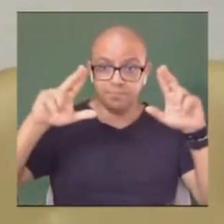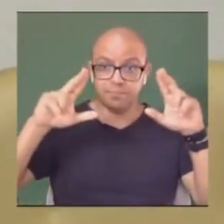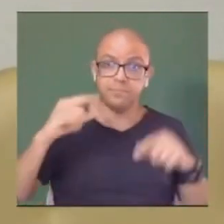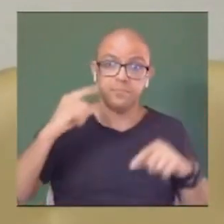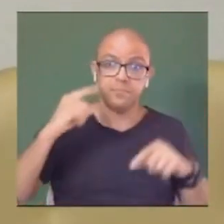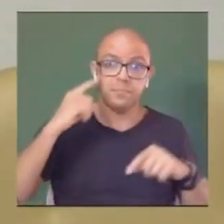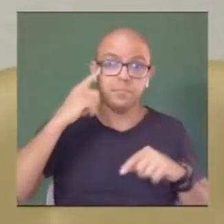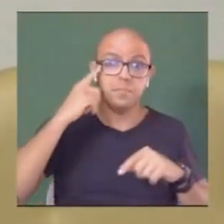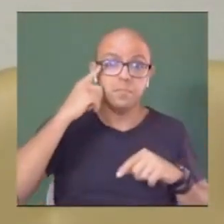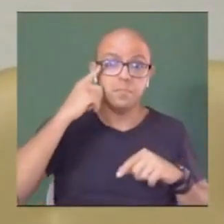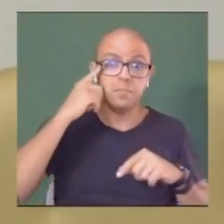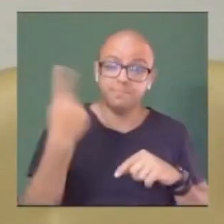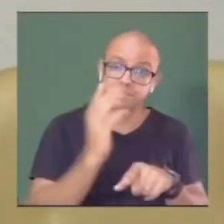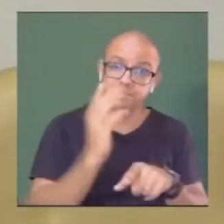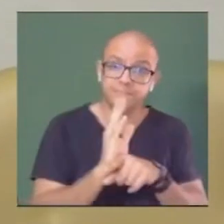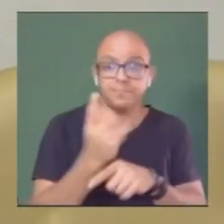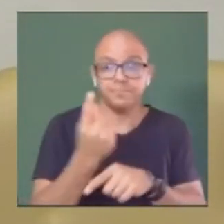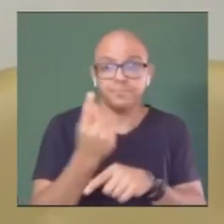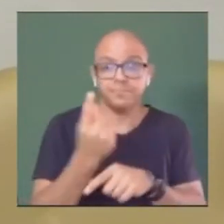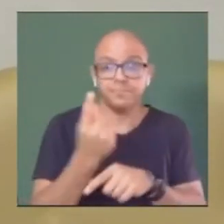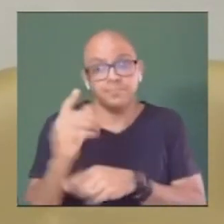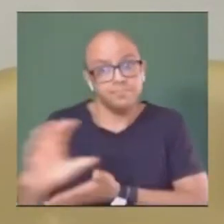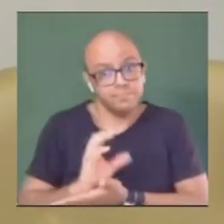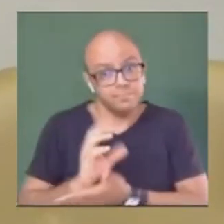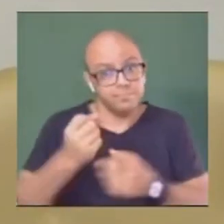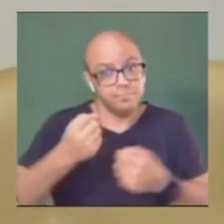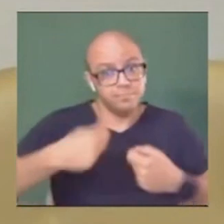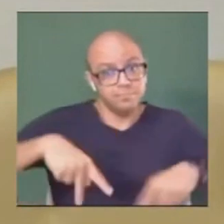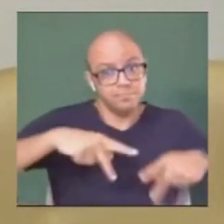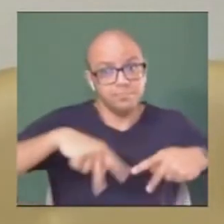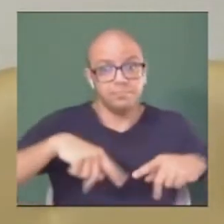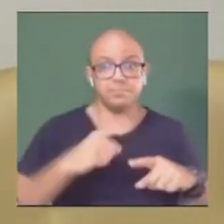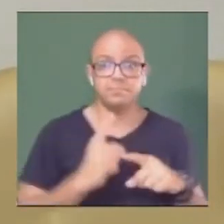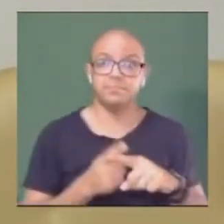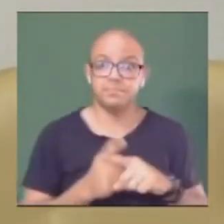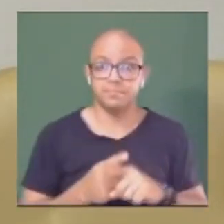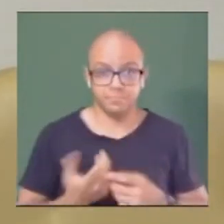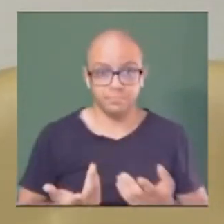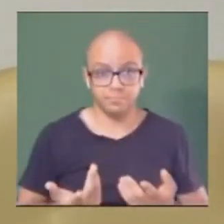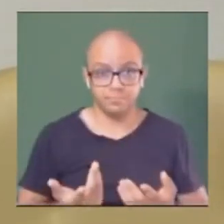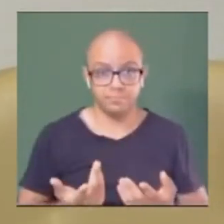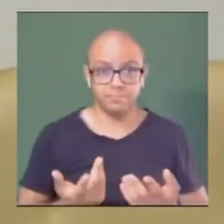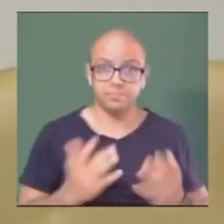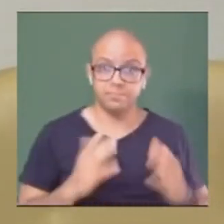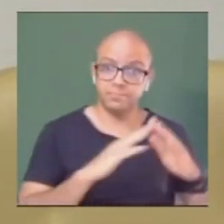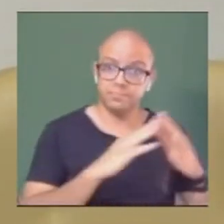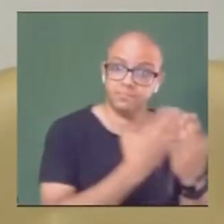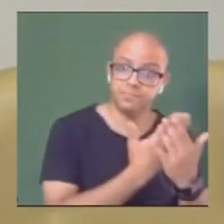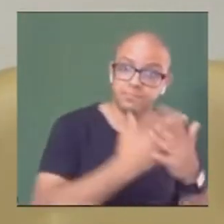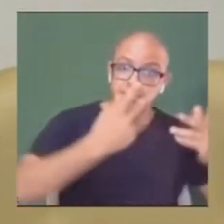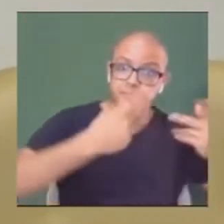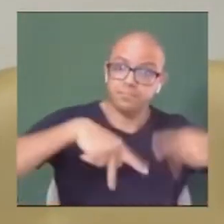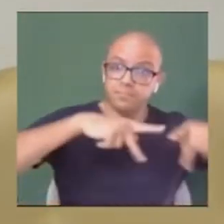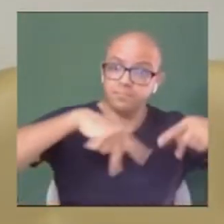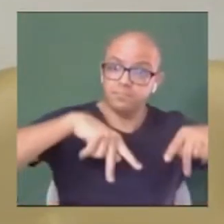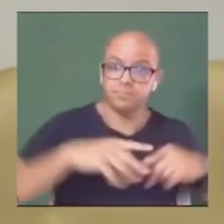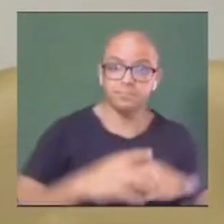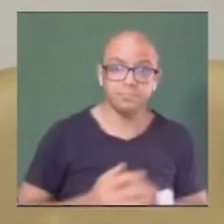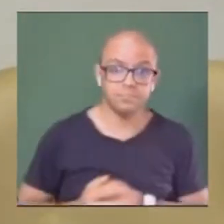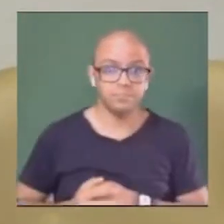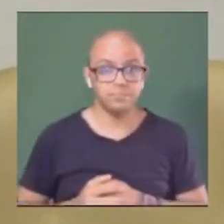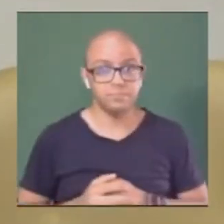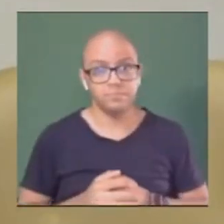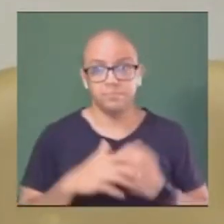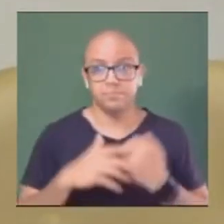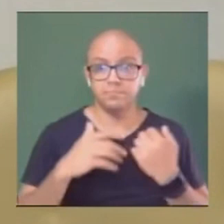verva pública para educação pública por quê Porque a escola pública ela percorre um Ela Faz Um percurso com os estudantes então